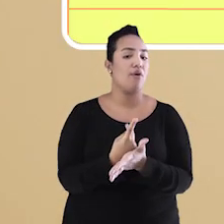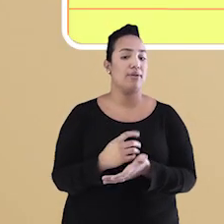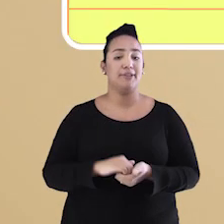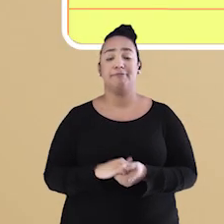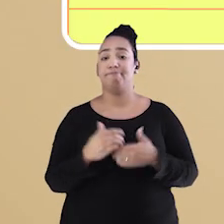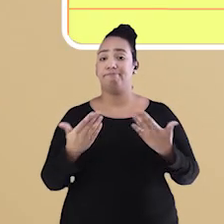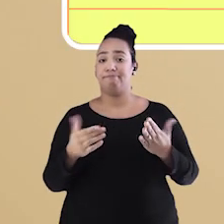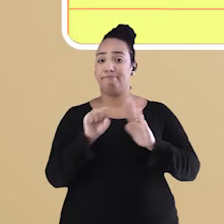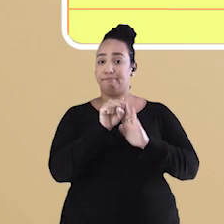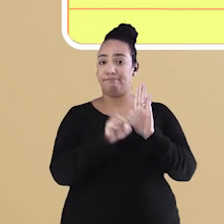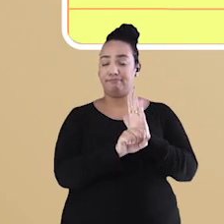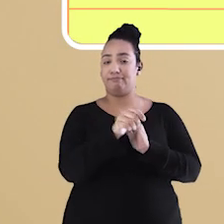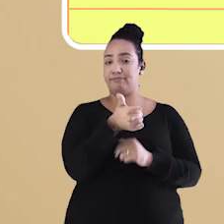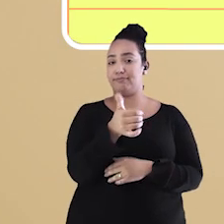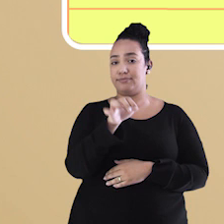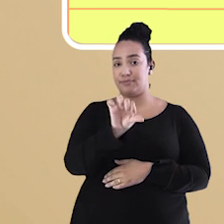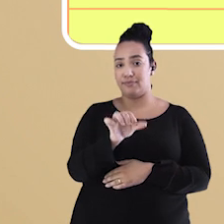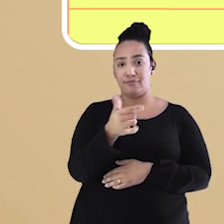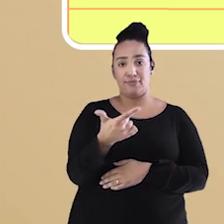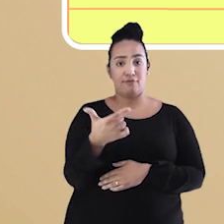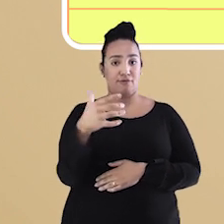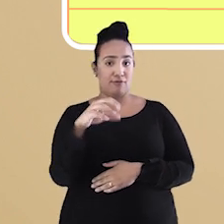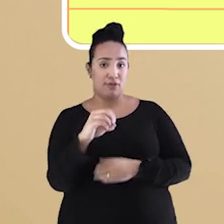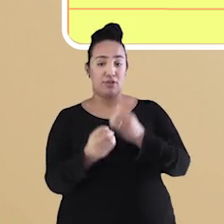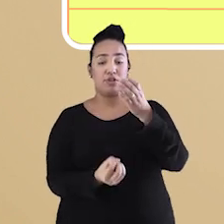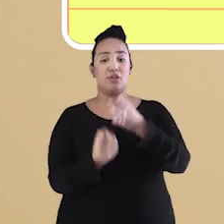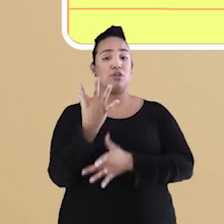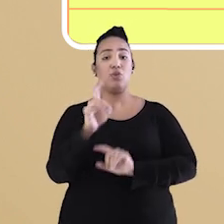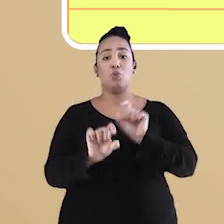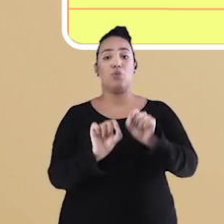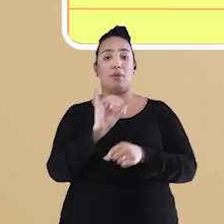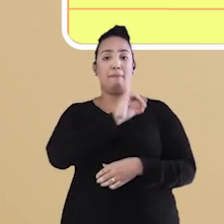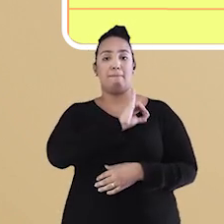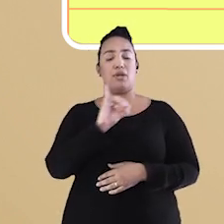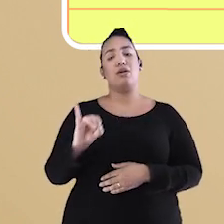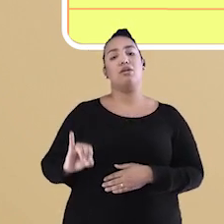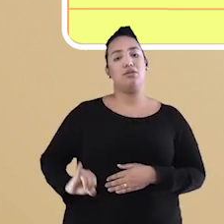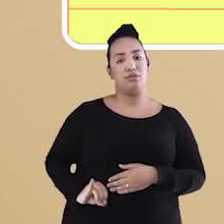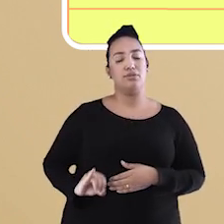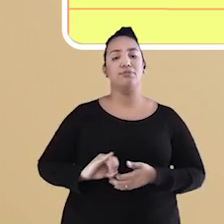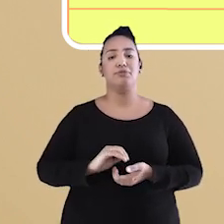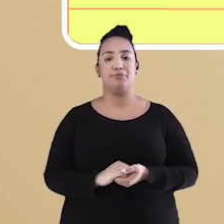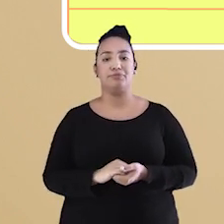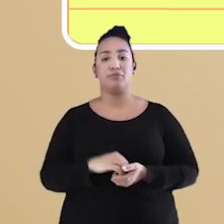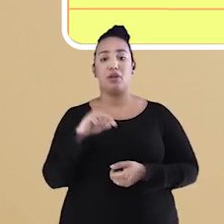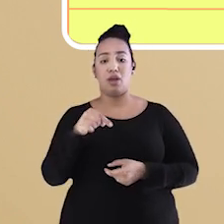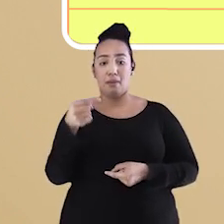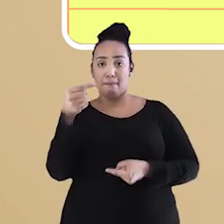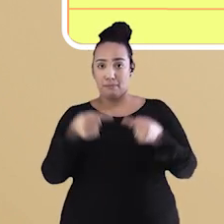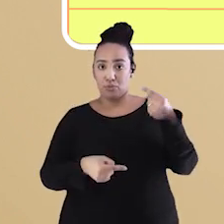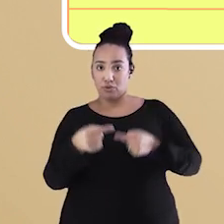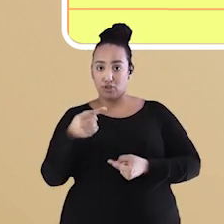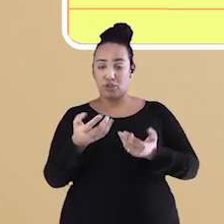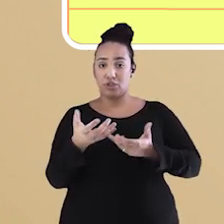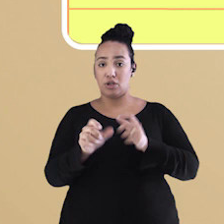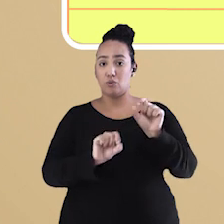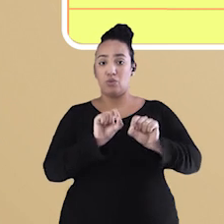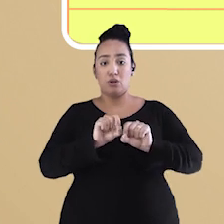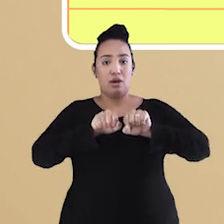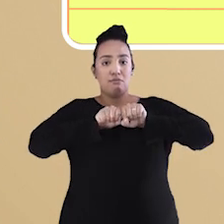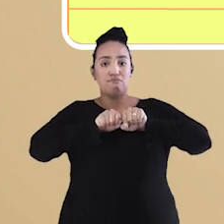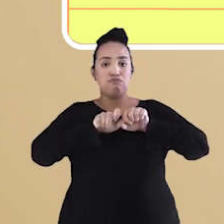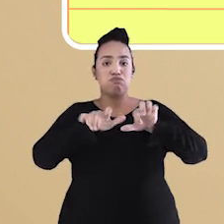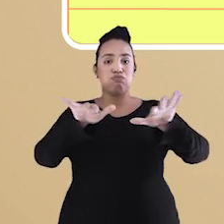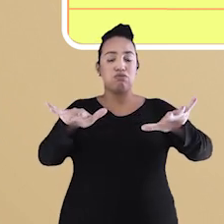Durante os séculos 19 e 20, surgiu o imperialismo, que são práticas políticas que têm como objetivo a expansão, seja